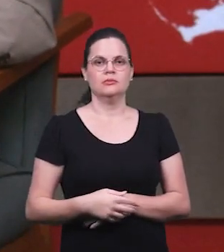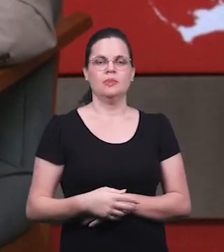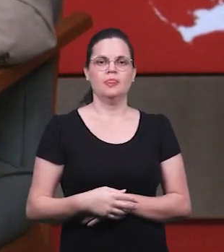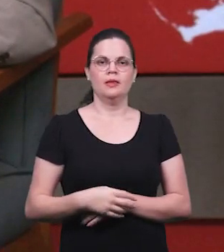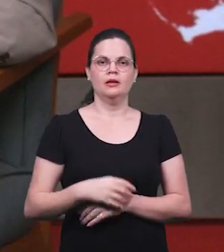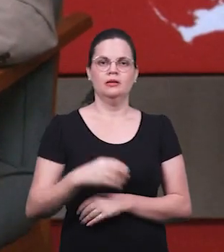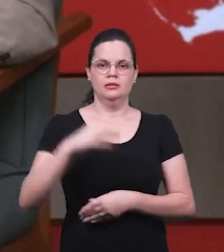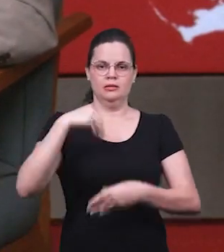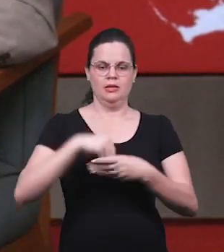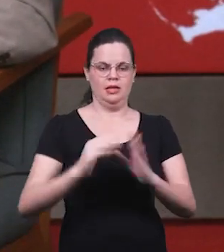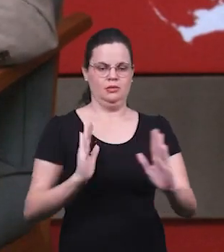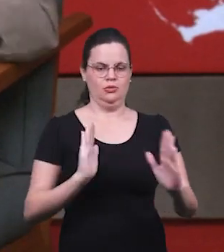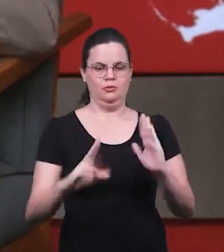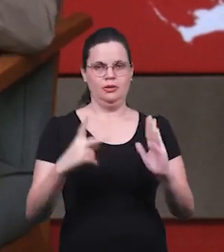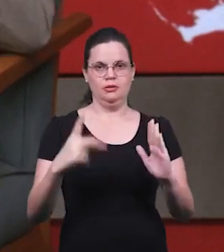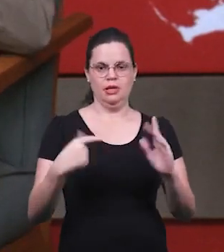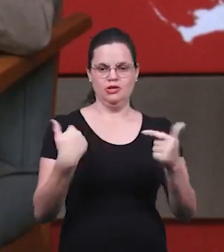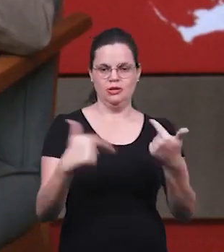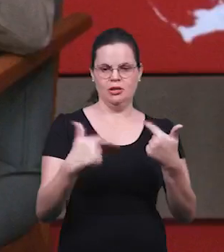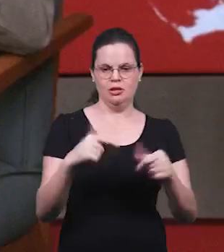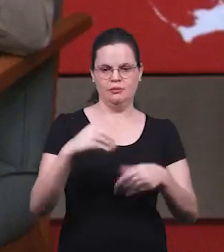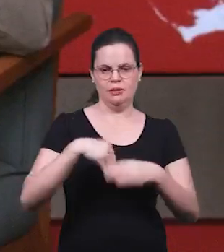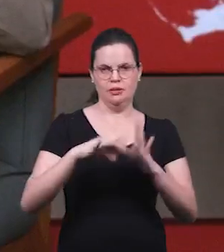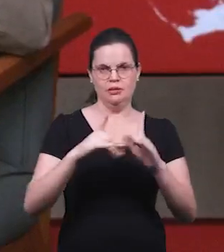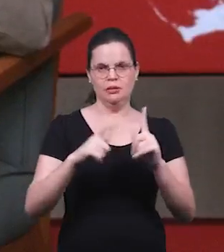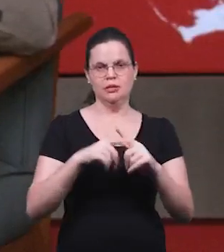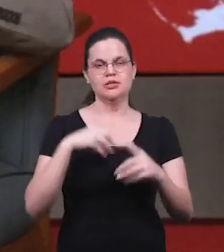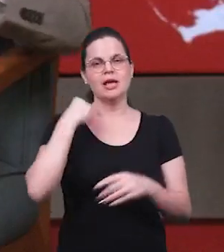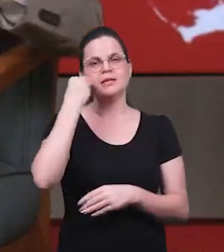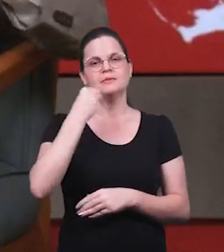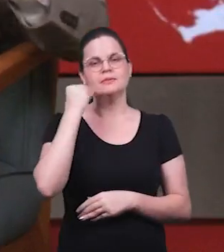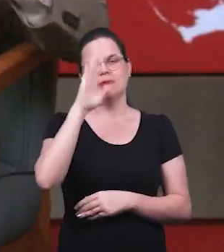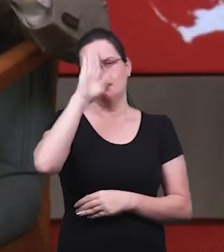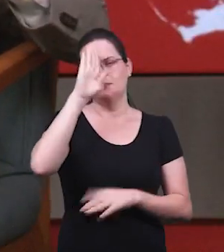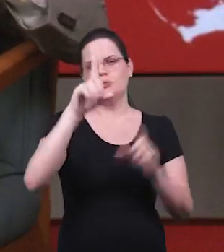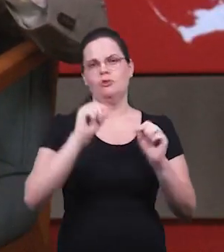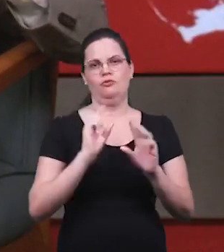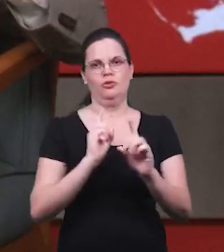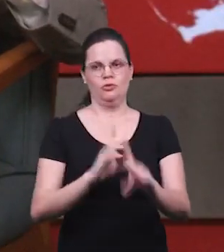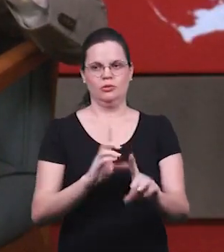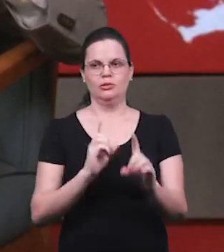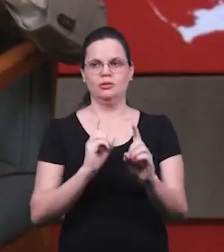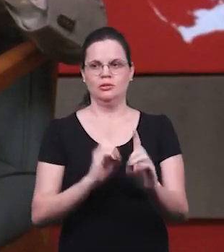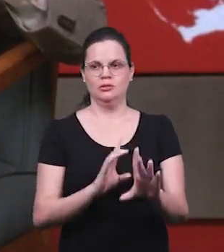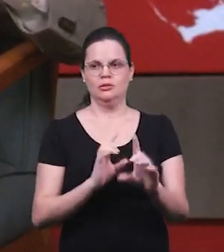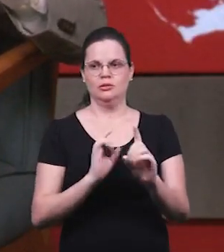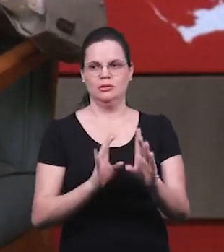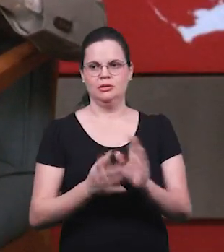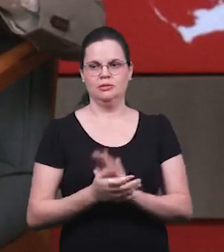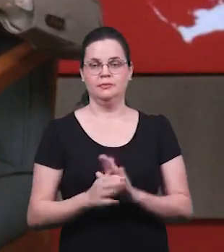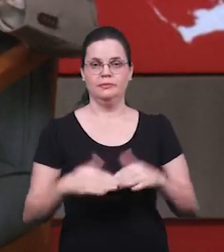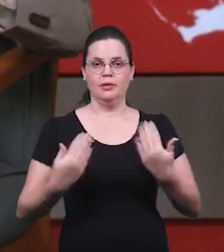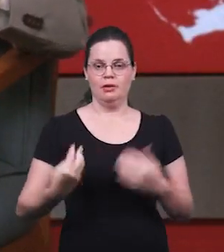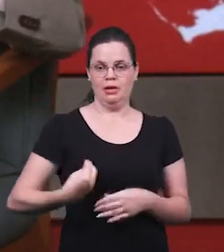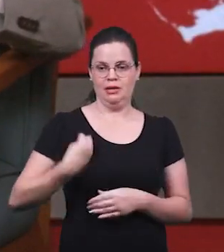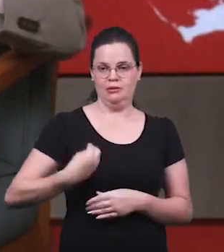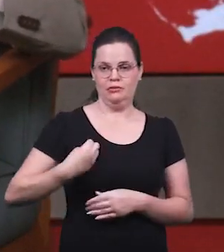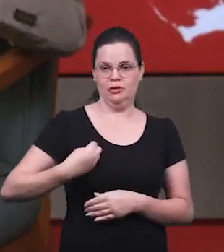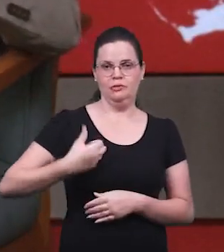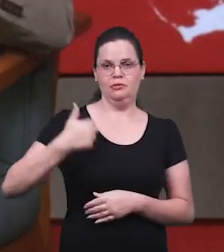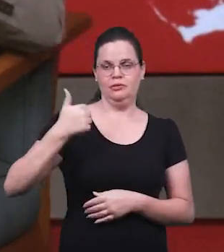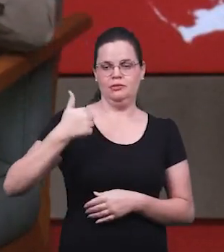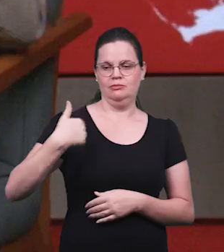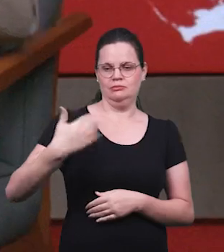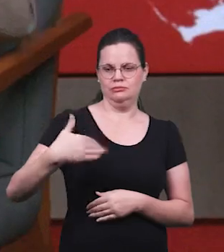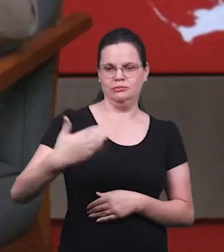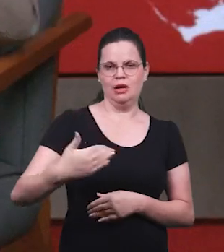seu ministério, foi com a doutrina. Então ele passa o período, as primeiras viagens,